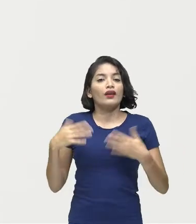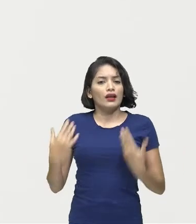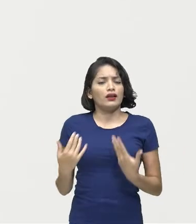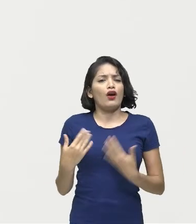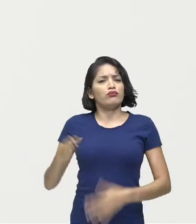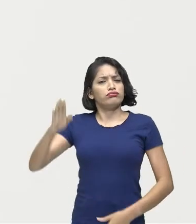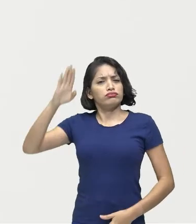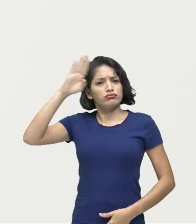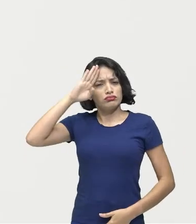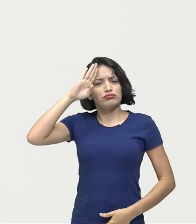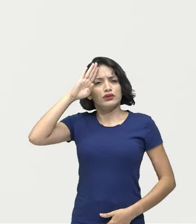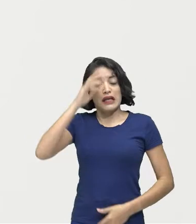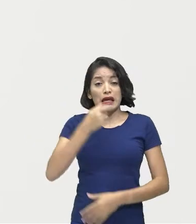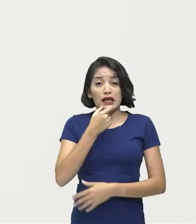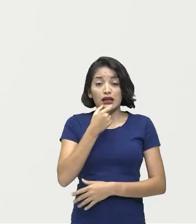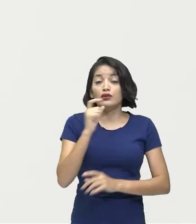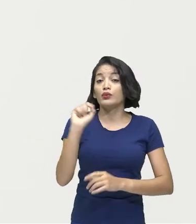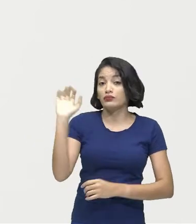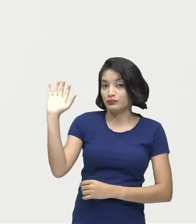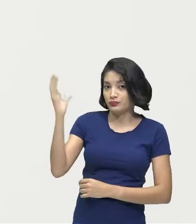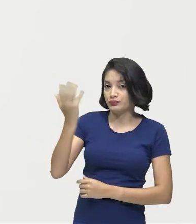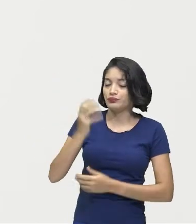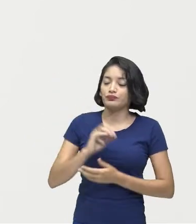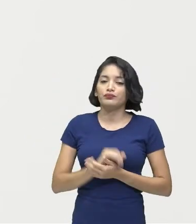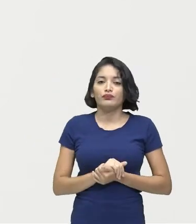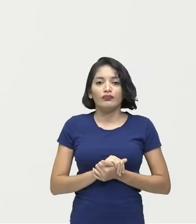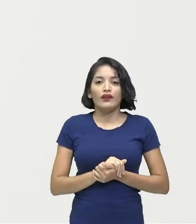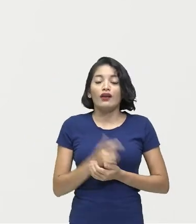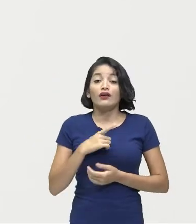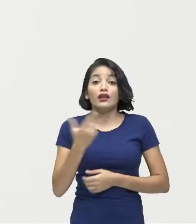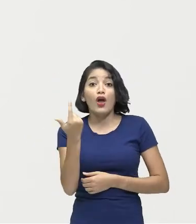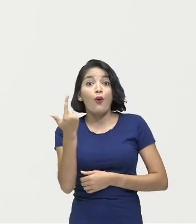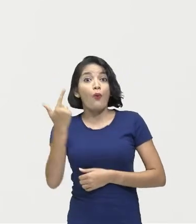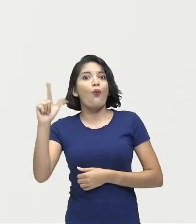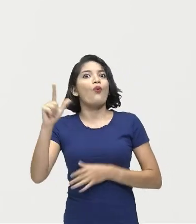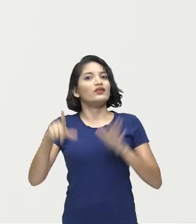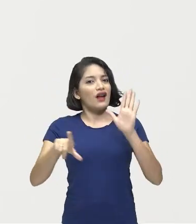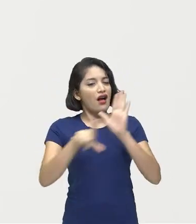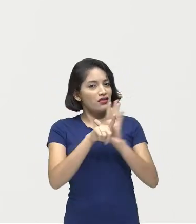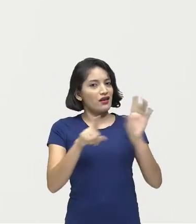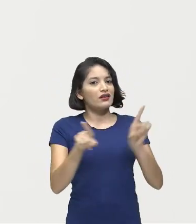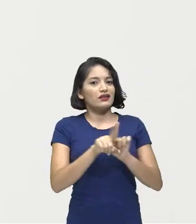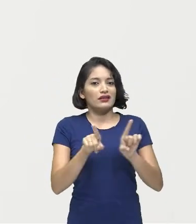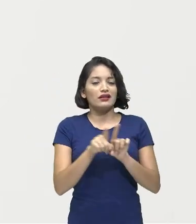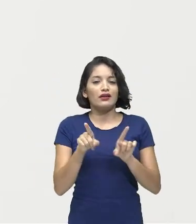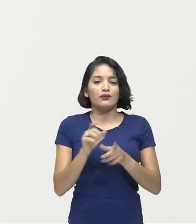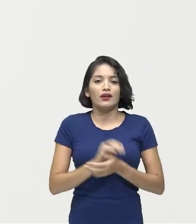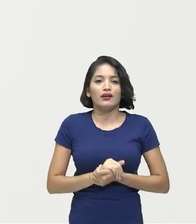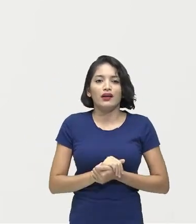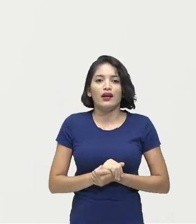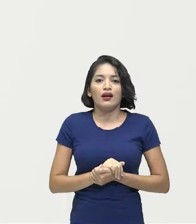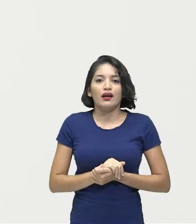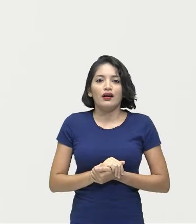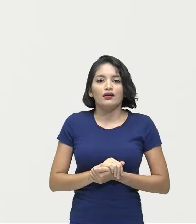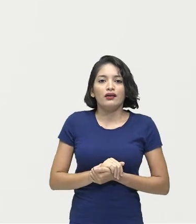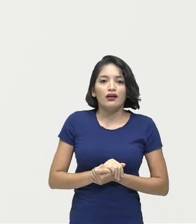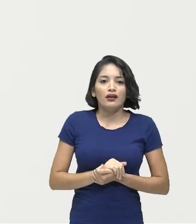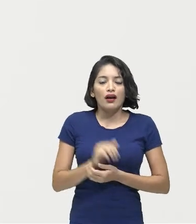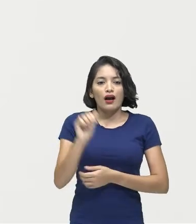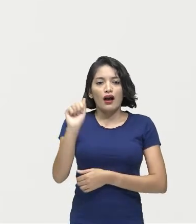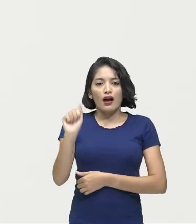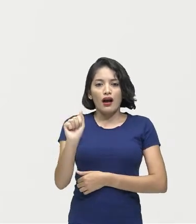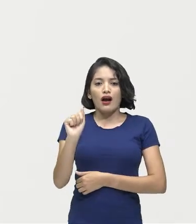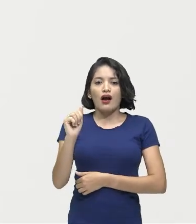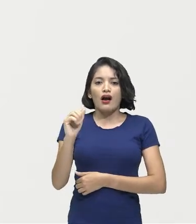soldados ingleses, o que vai acontecer? Ela vai gerar uma outra lei, gente, a lei do aquartelamento. O que